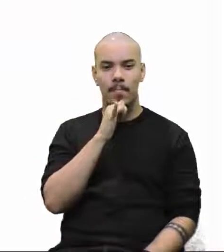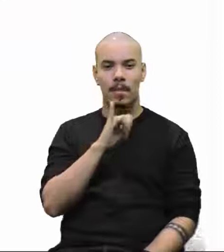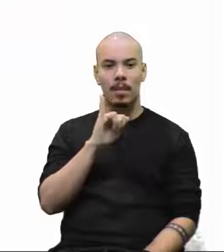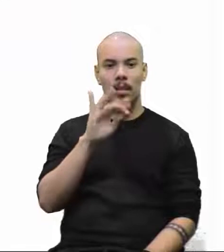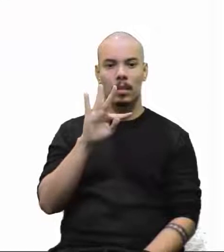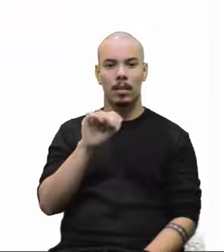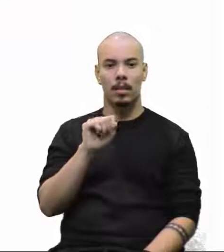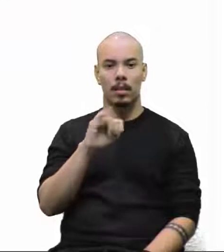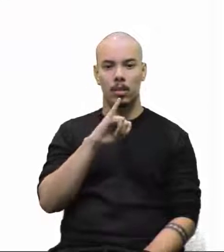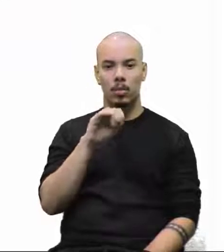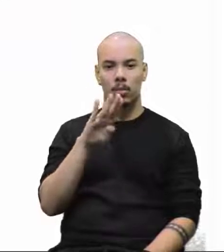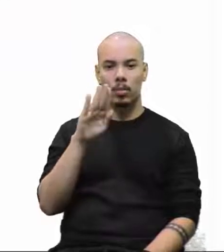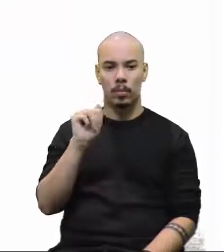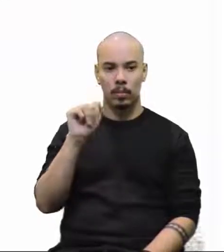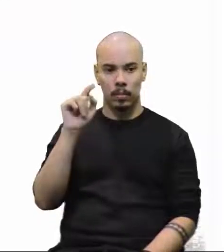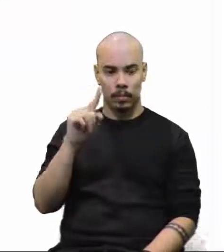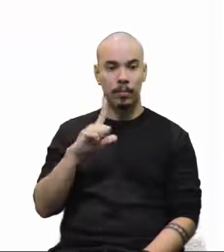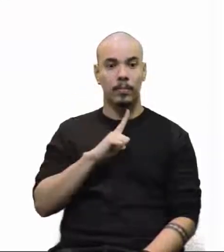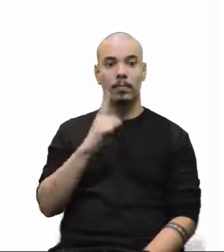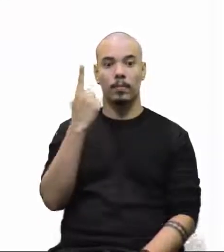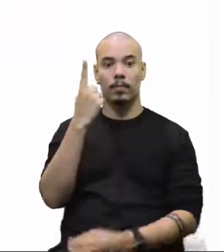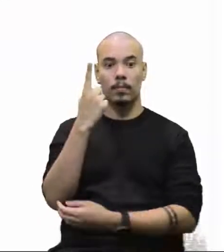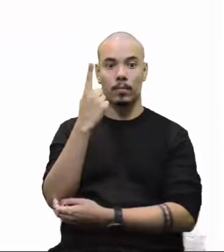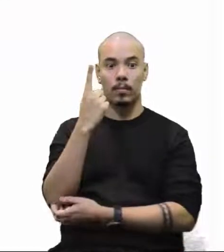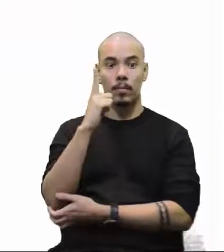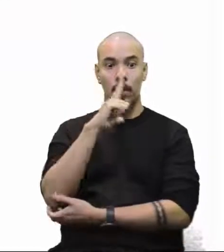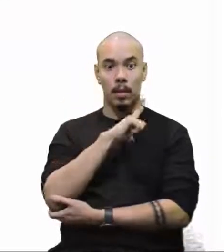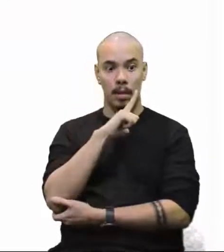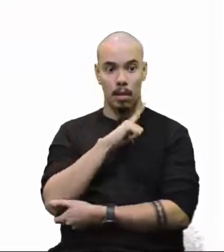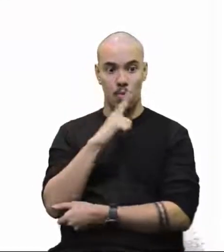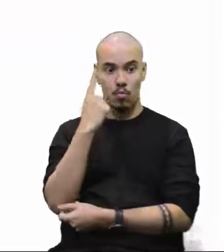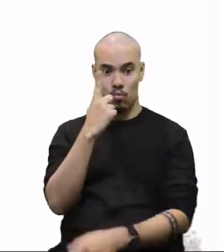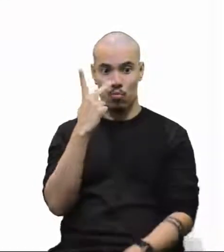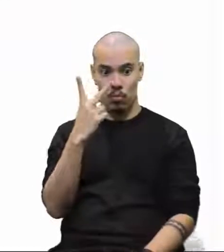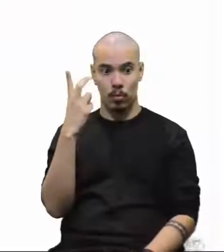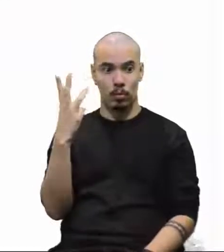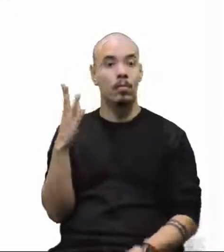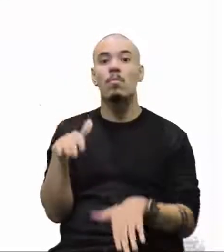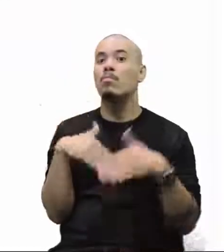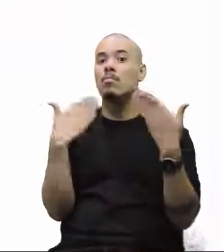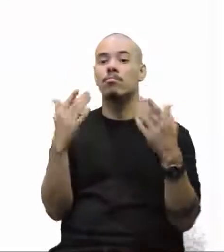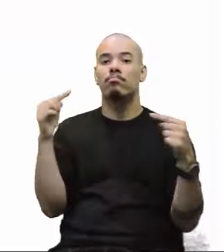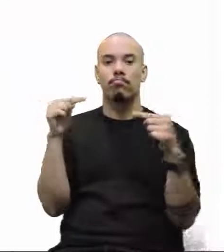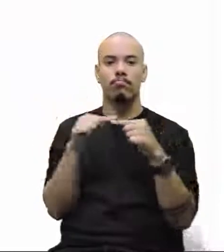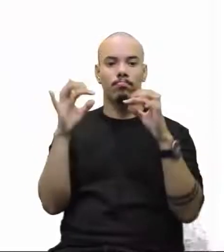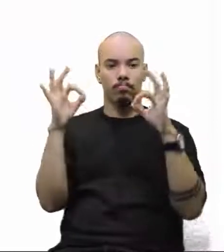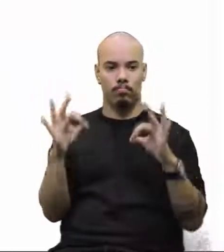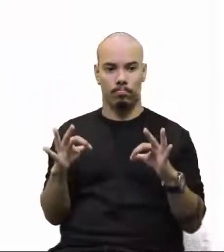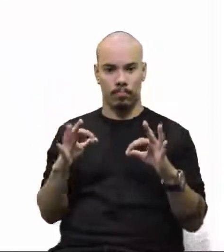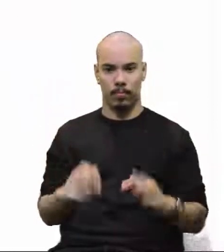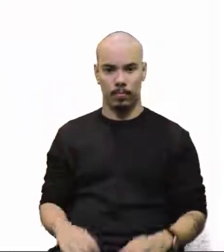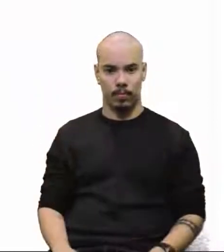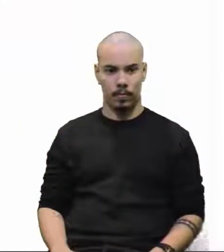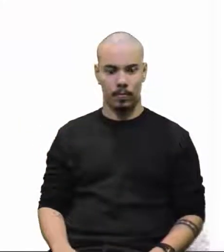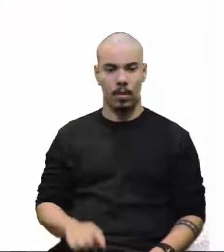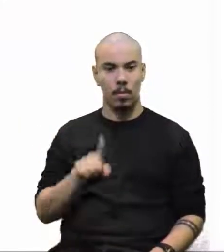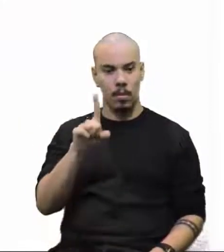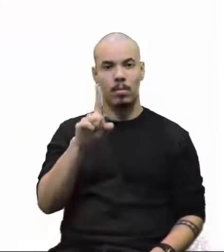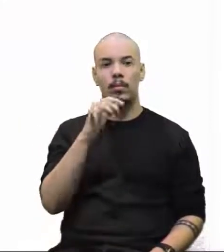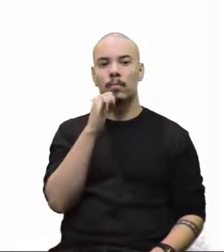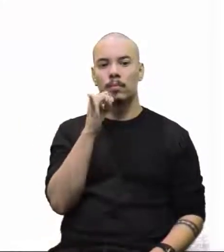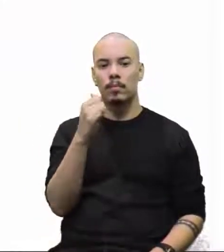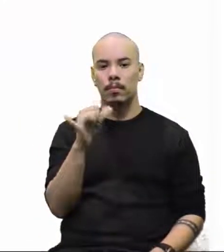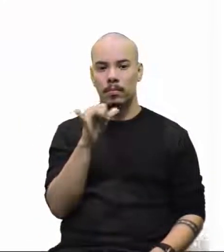Itajubá. Uma carga elétrica, são afirmações, né? Vamos ver aí, apontar as que são corretas. Uma carga